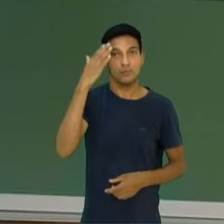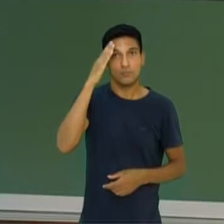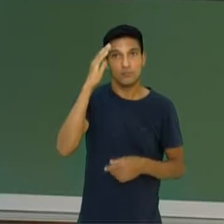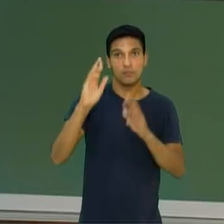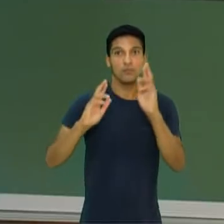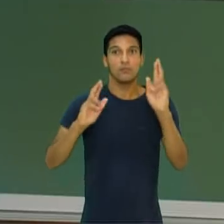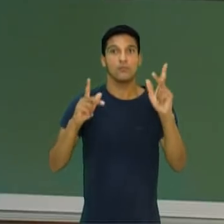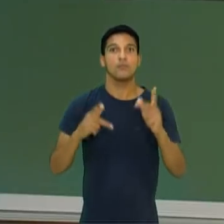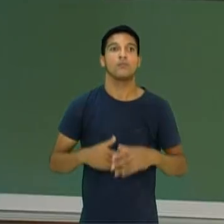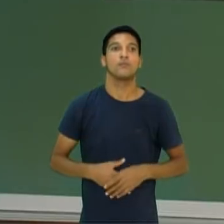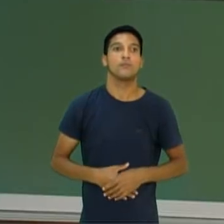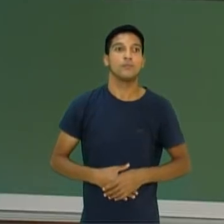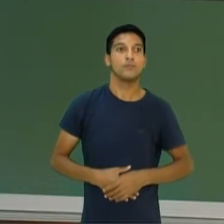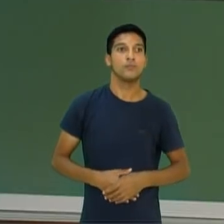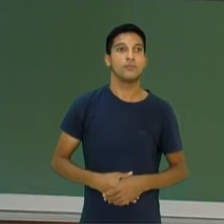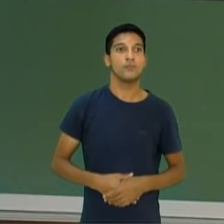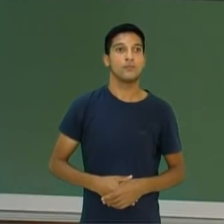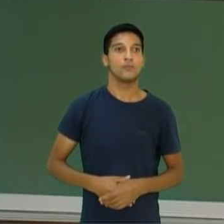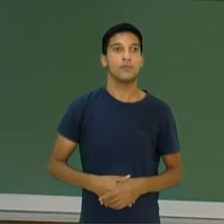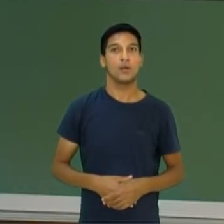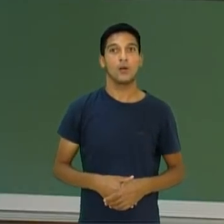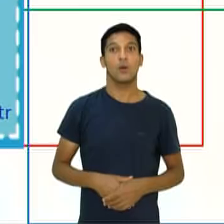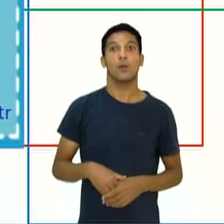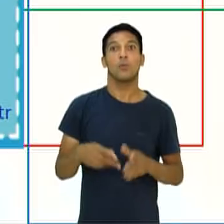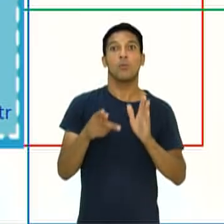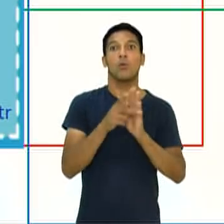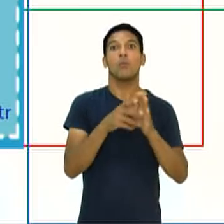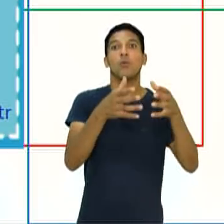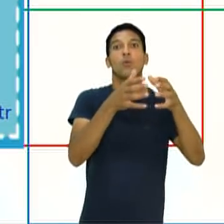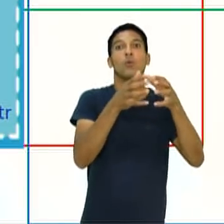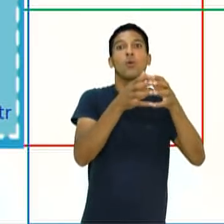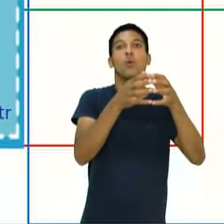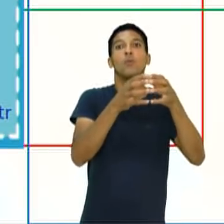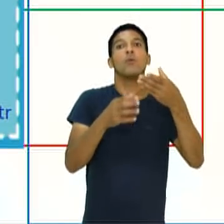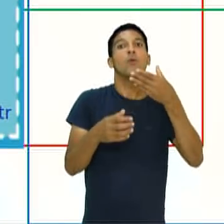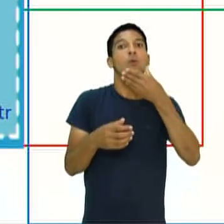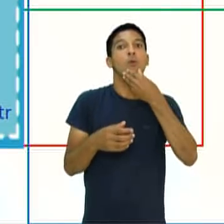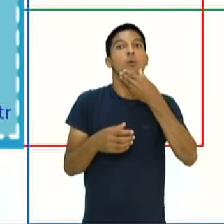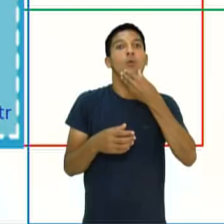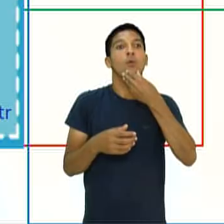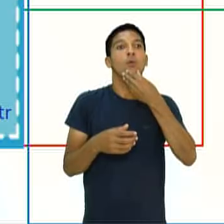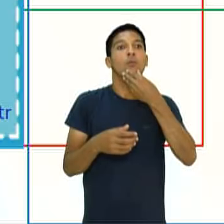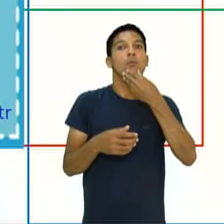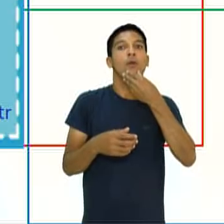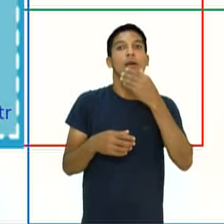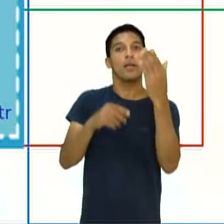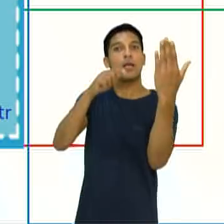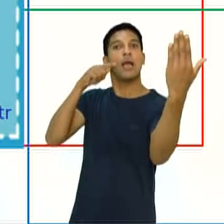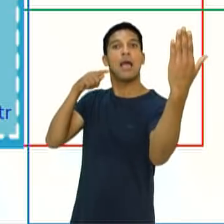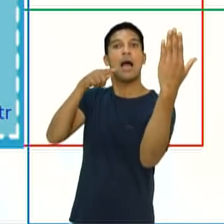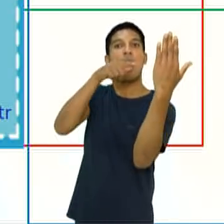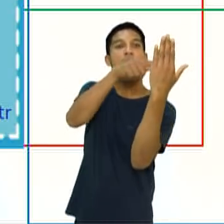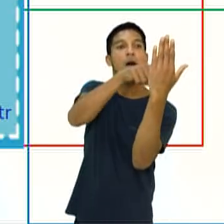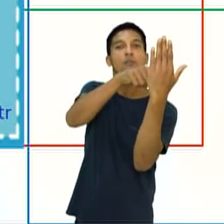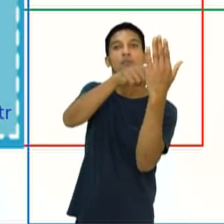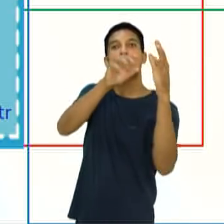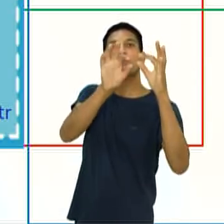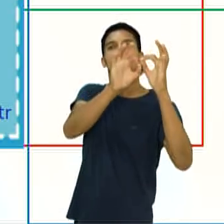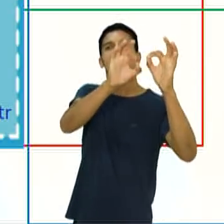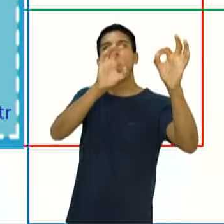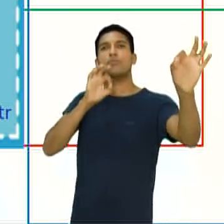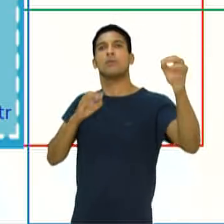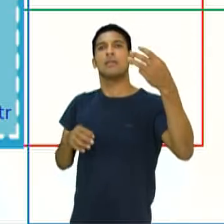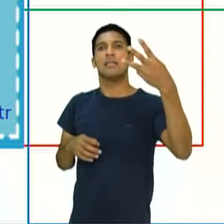diferenças. Na categoria masculina, os alvos ficam a 30 metros, 50, 70